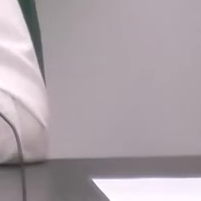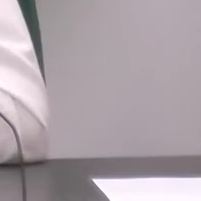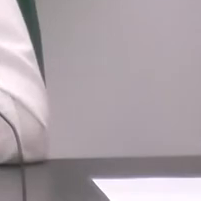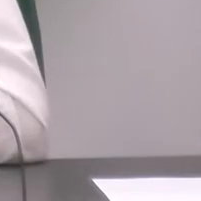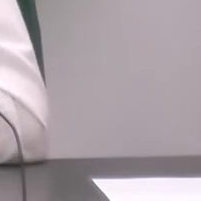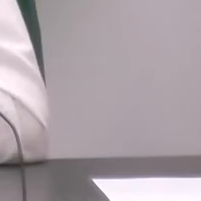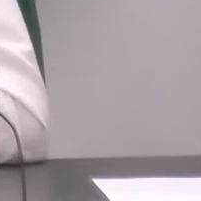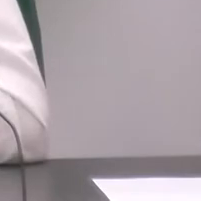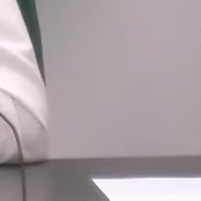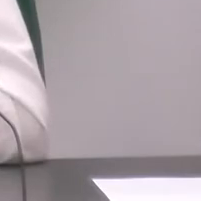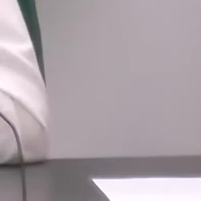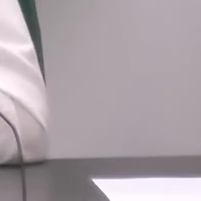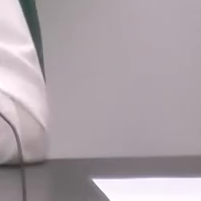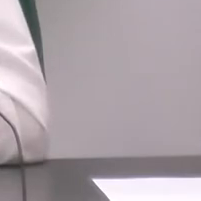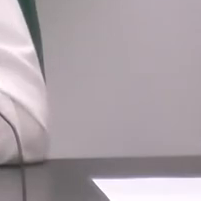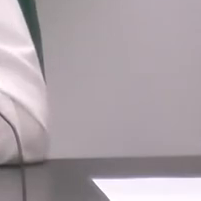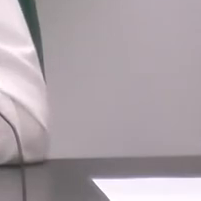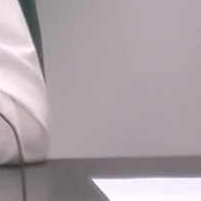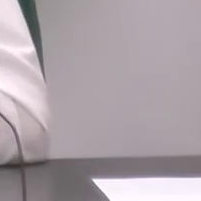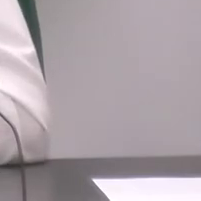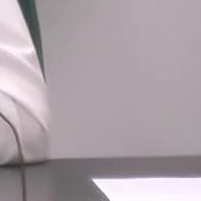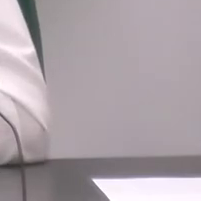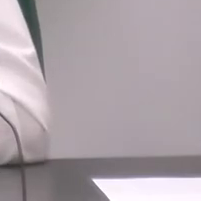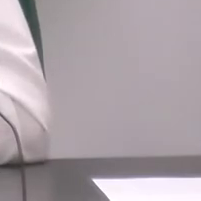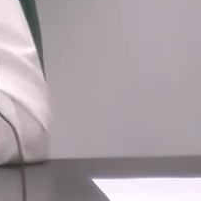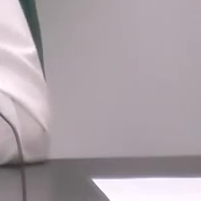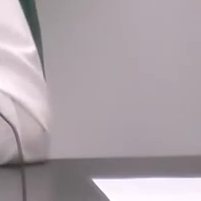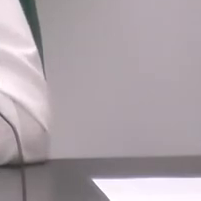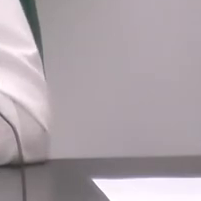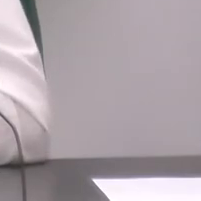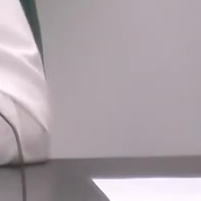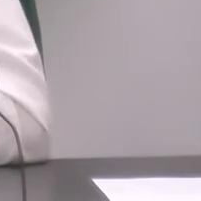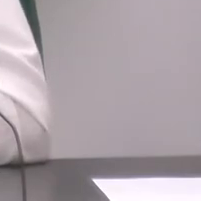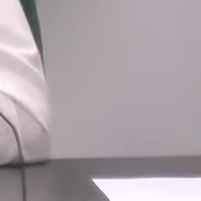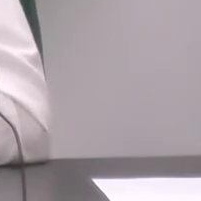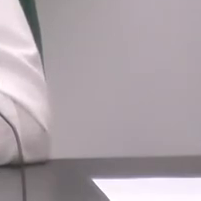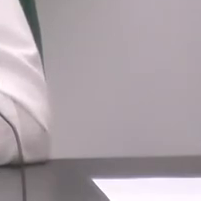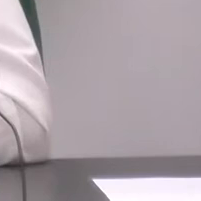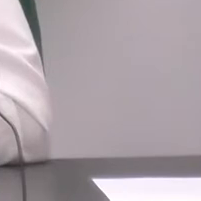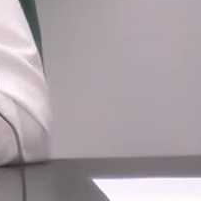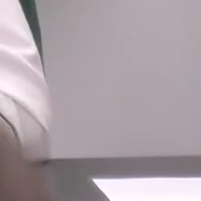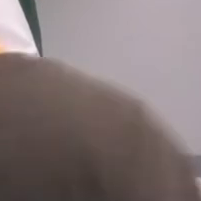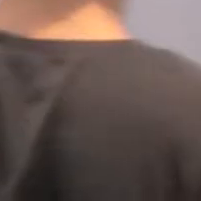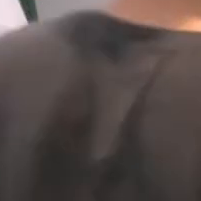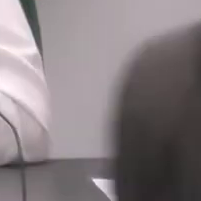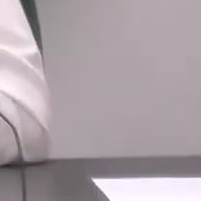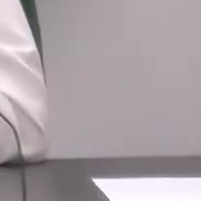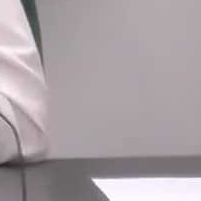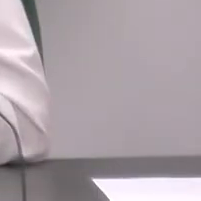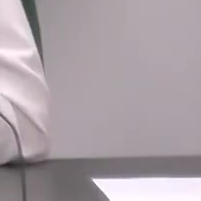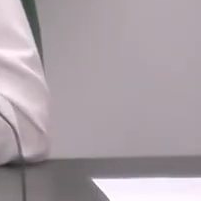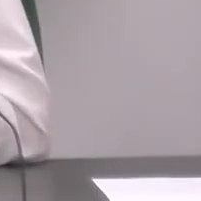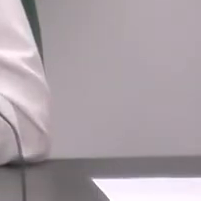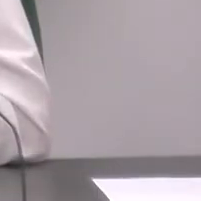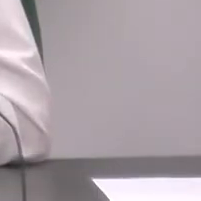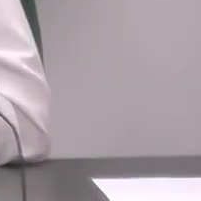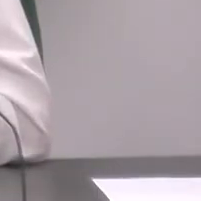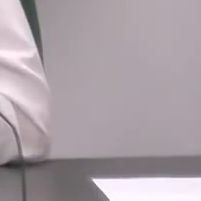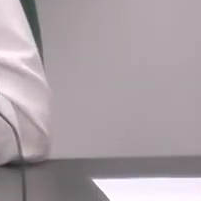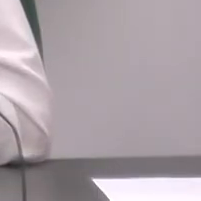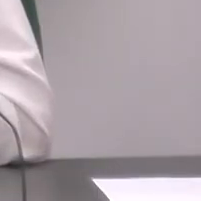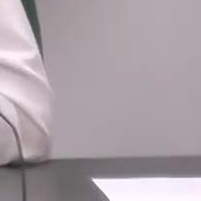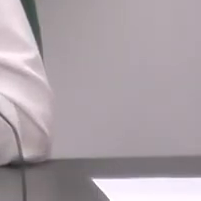lei agora com projeto agora para para cancelar uma lei minha que a escola sem mordaça